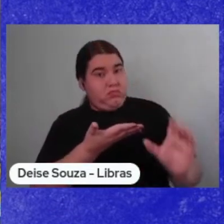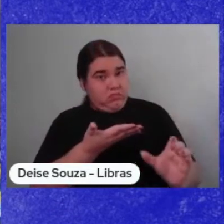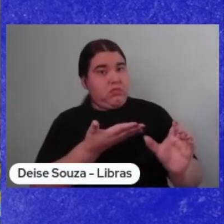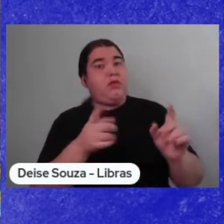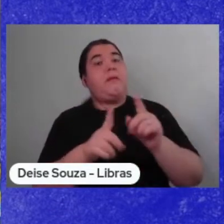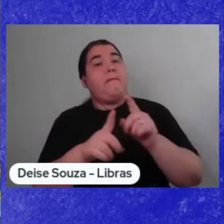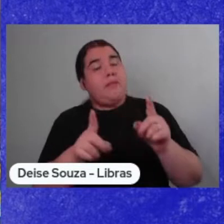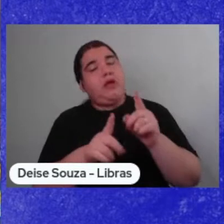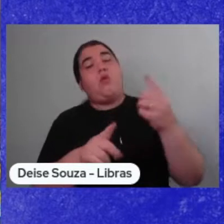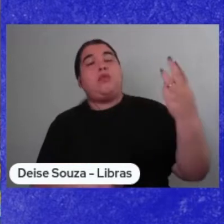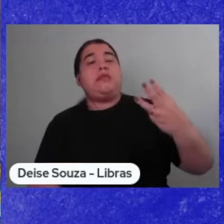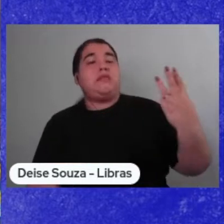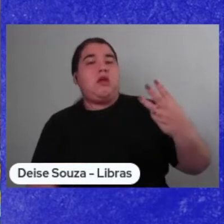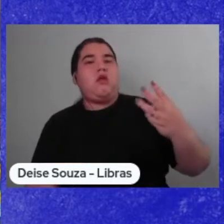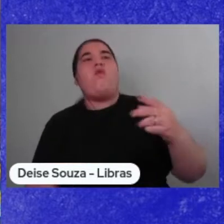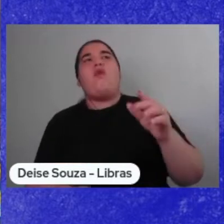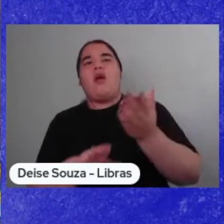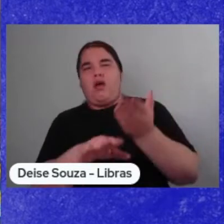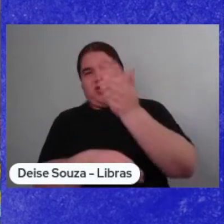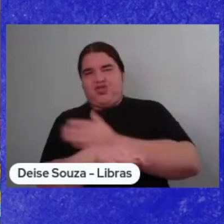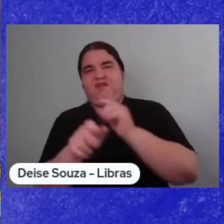terceiro. Eu tinha feito outros dois com